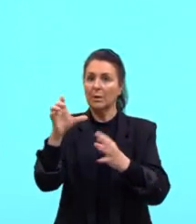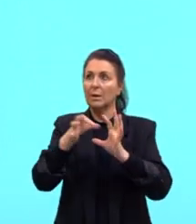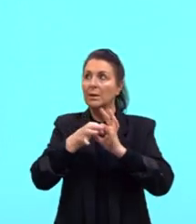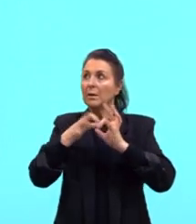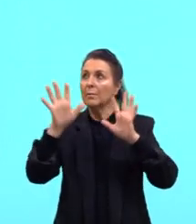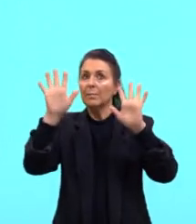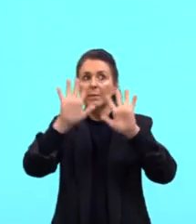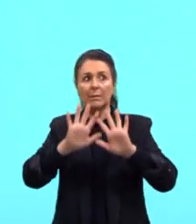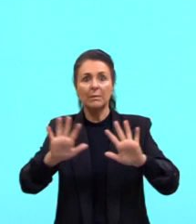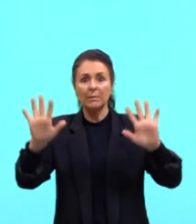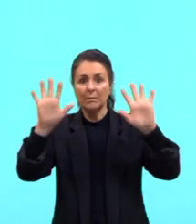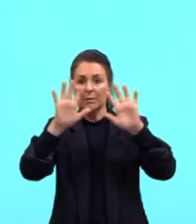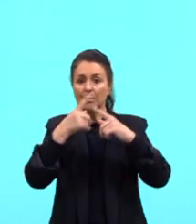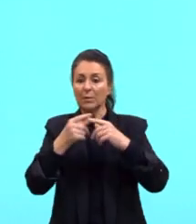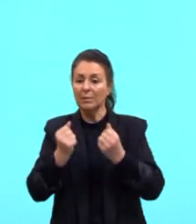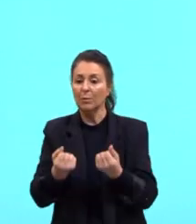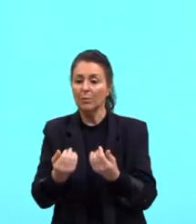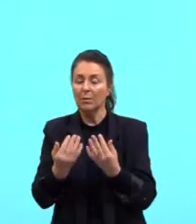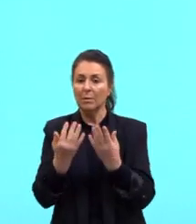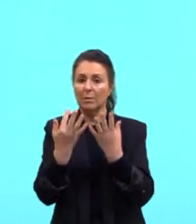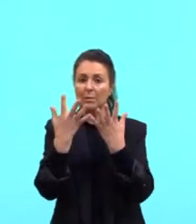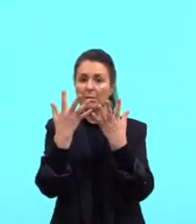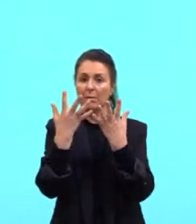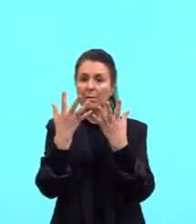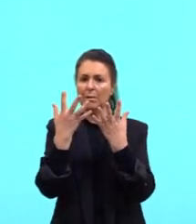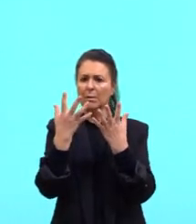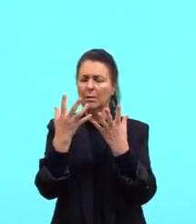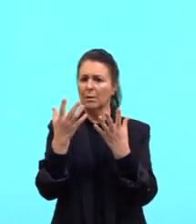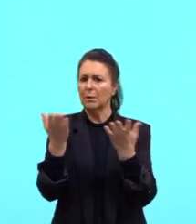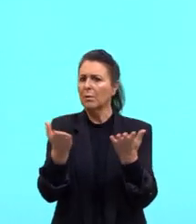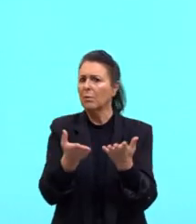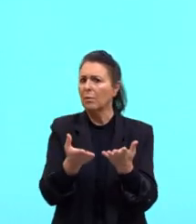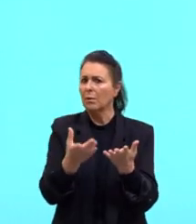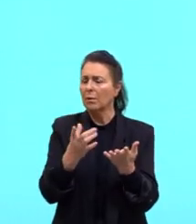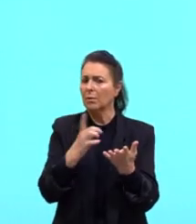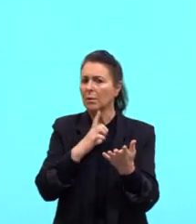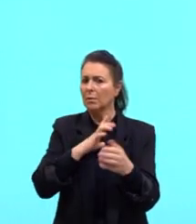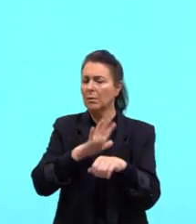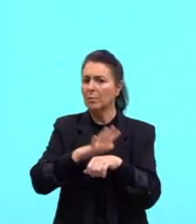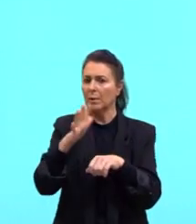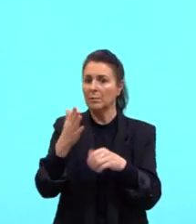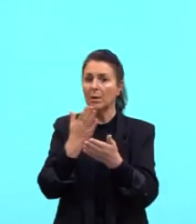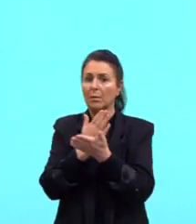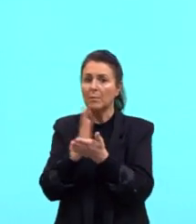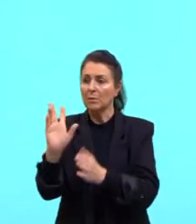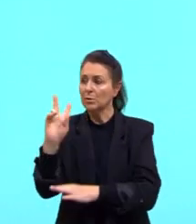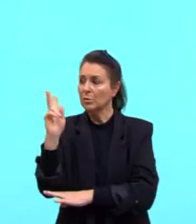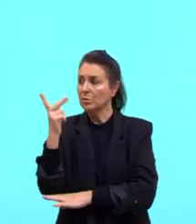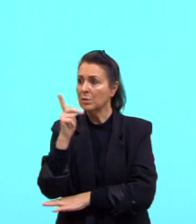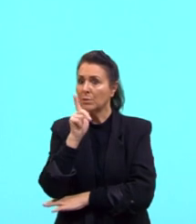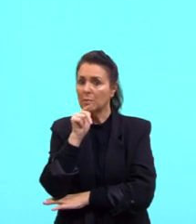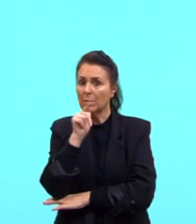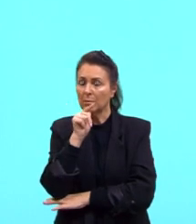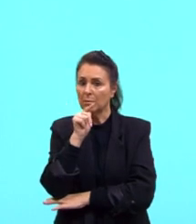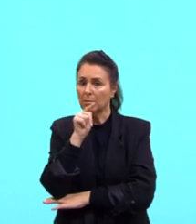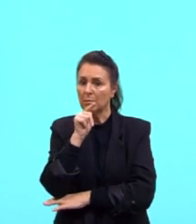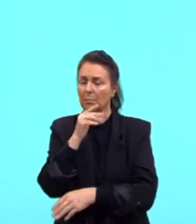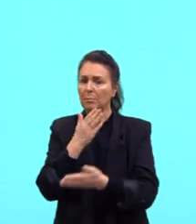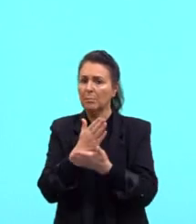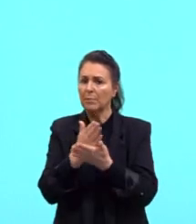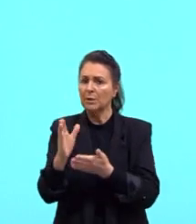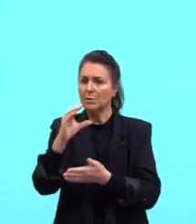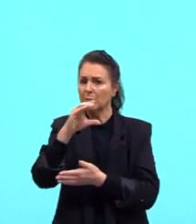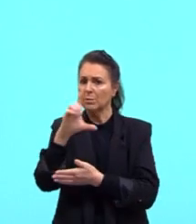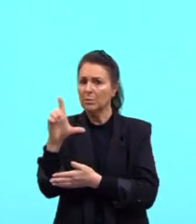porque Ambos são gás certo e o que que vai sobrar nessa minha reação eu perdi os hidrogênios da água e eu perdi o cloro